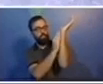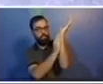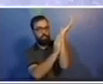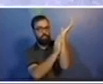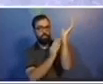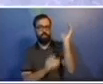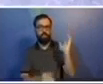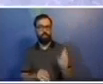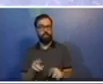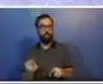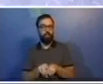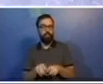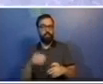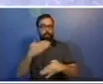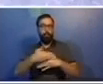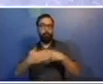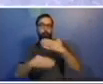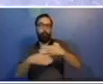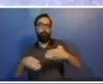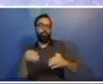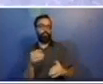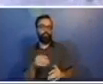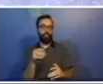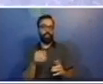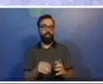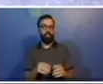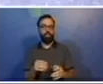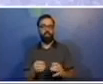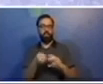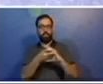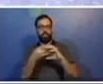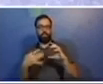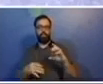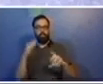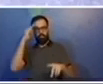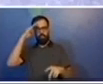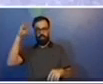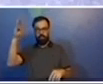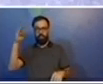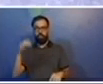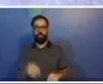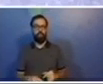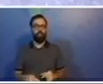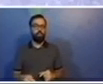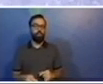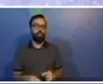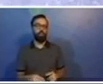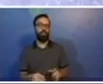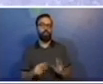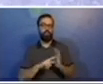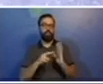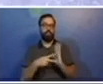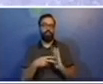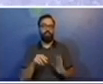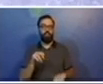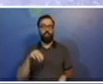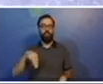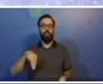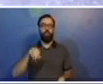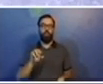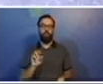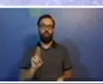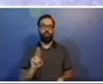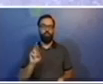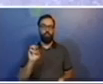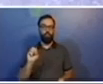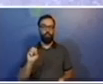Bom, briófitas, as características gerais. Briófita significa em grego musgo, que é o principal representante, talvez,